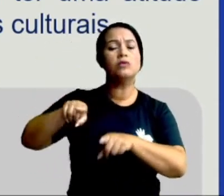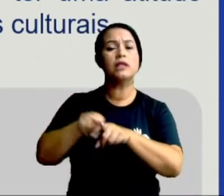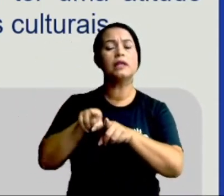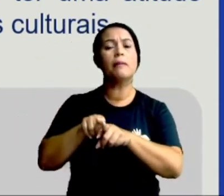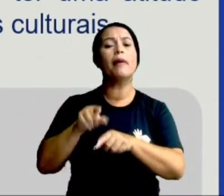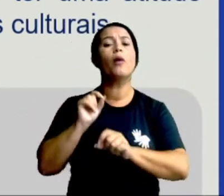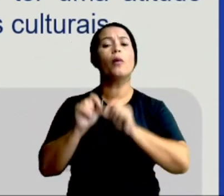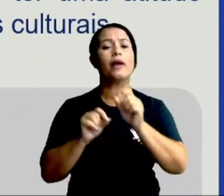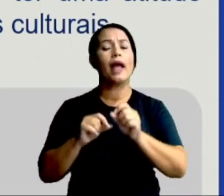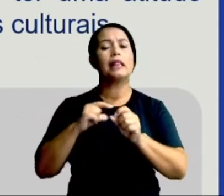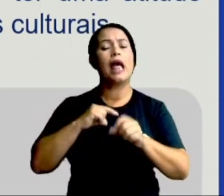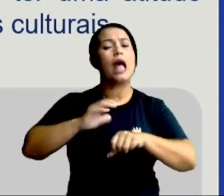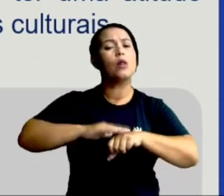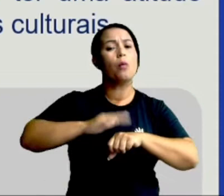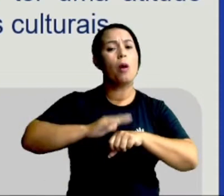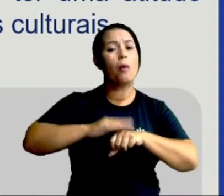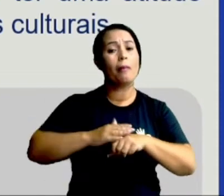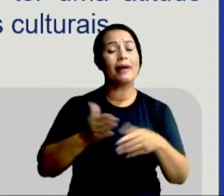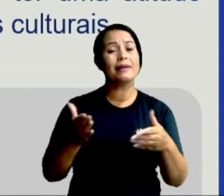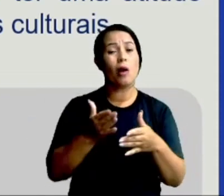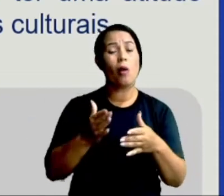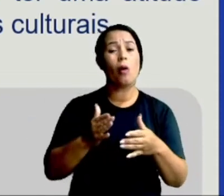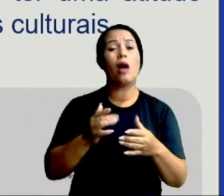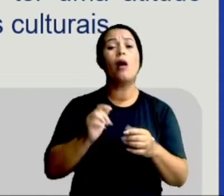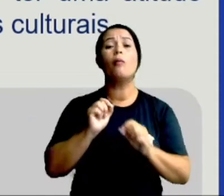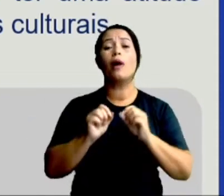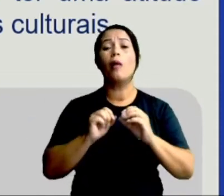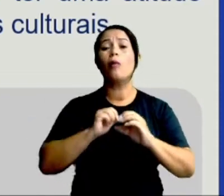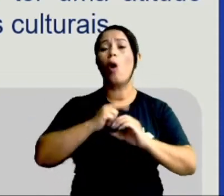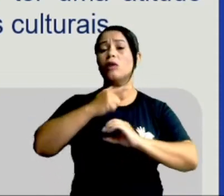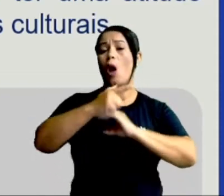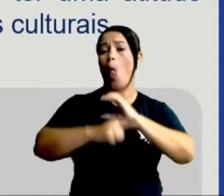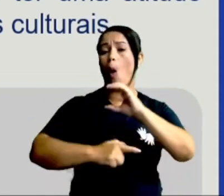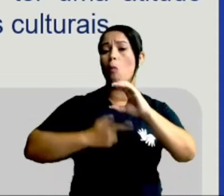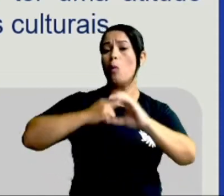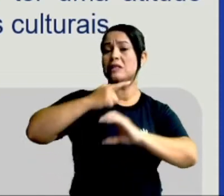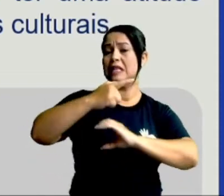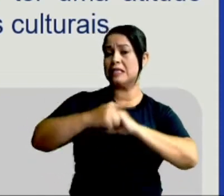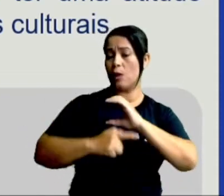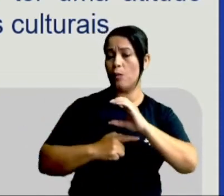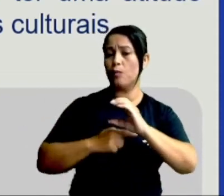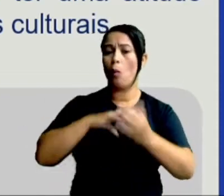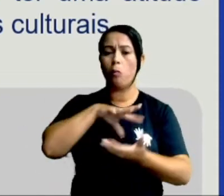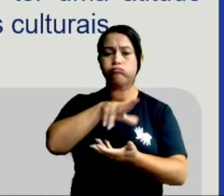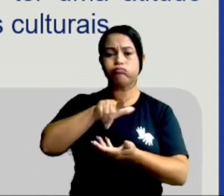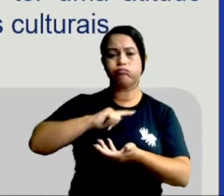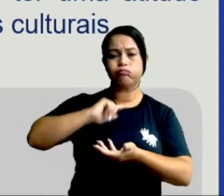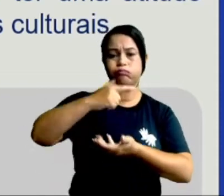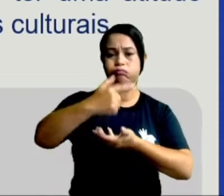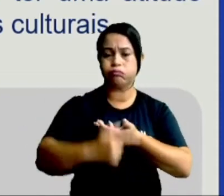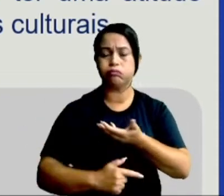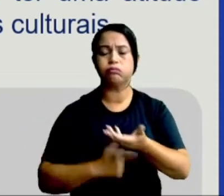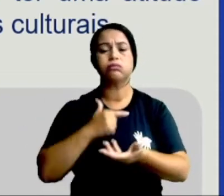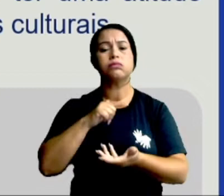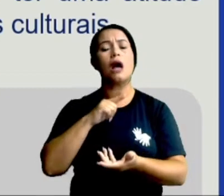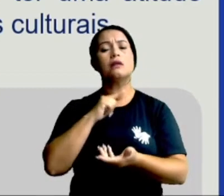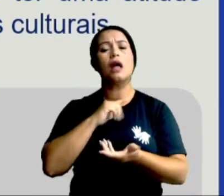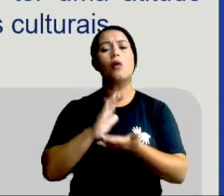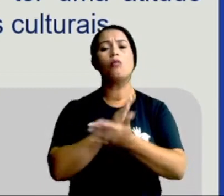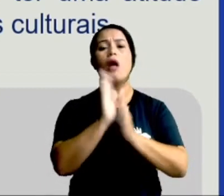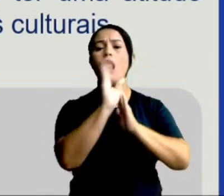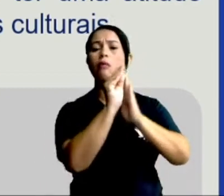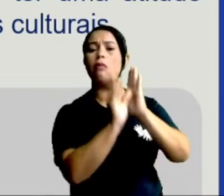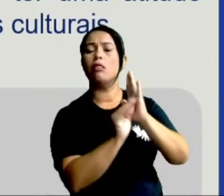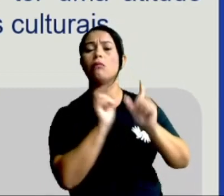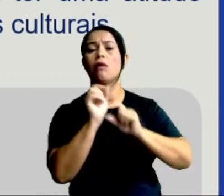atualmente está em perigo por conta da globalização. Os elementos culturais que se destacam em um